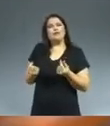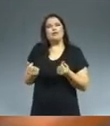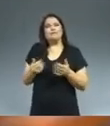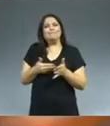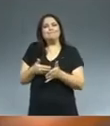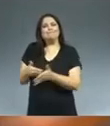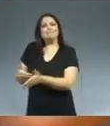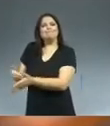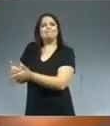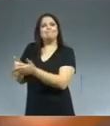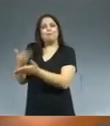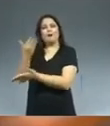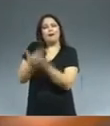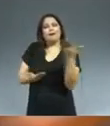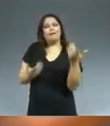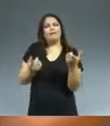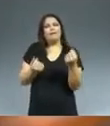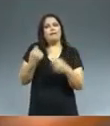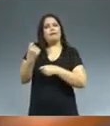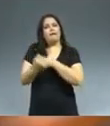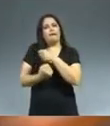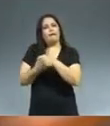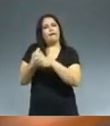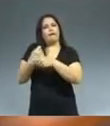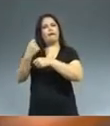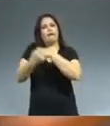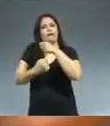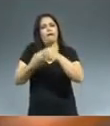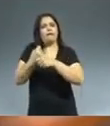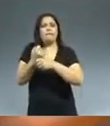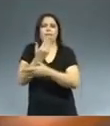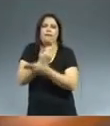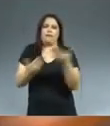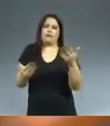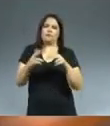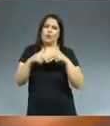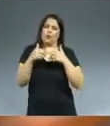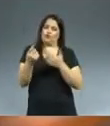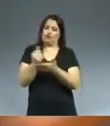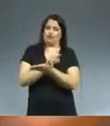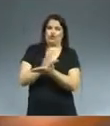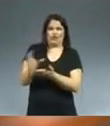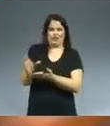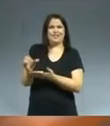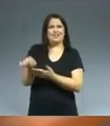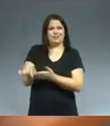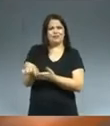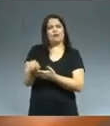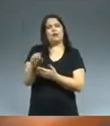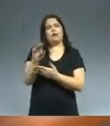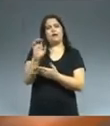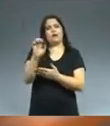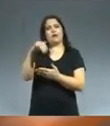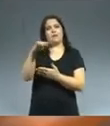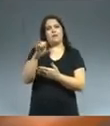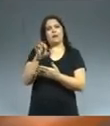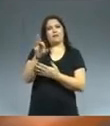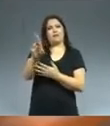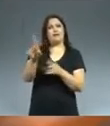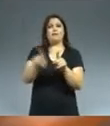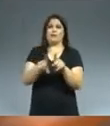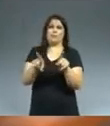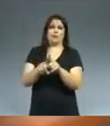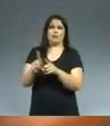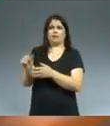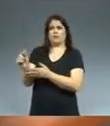aqui vendo é perdendo o orçamento ano após ano a para essa questão da assistência técnica e as matérias também vem perdendo os